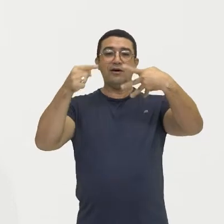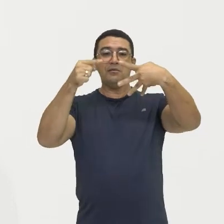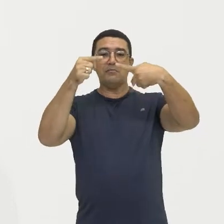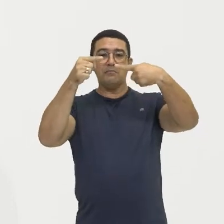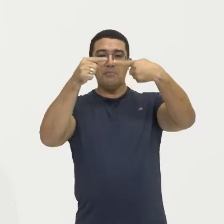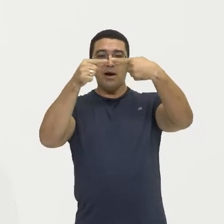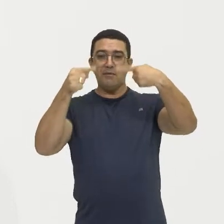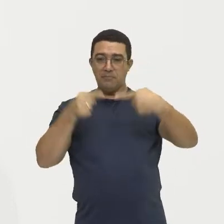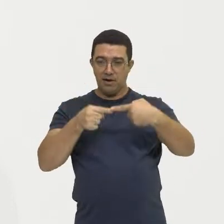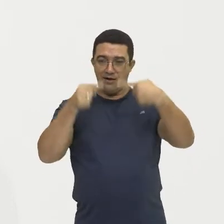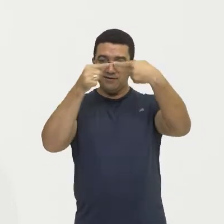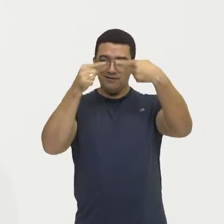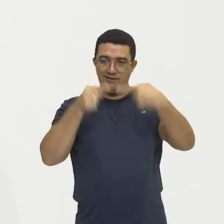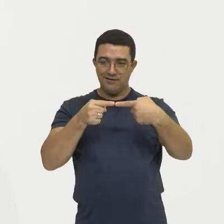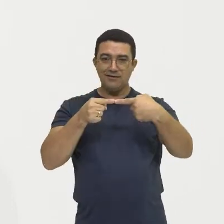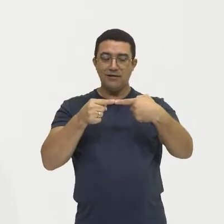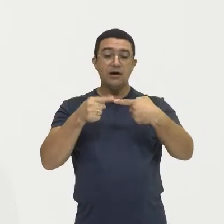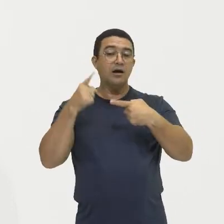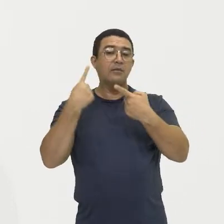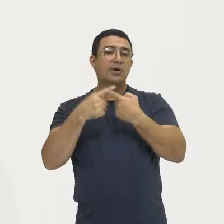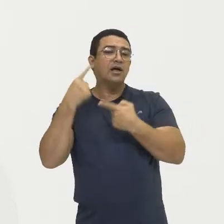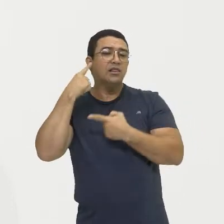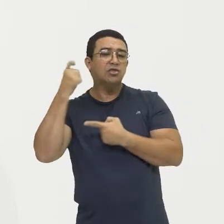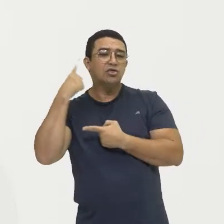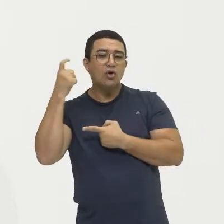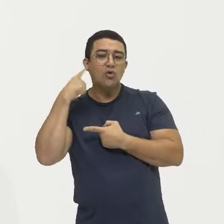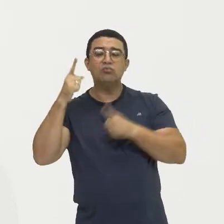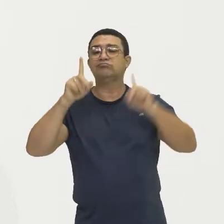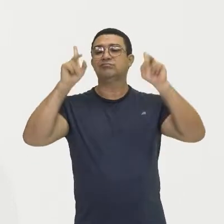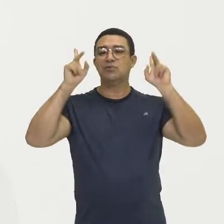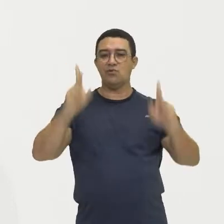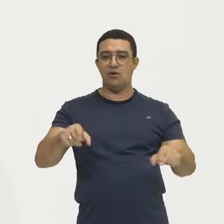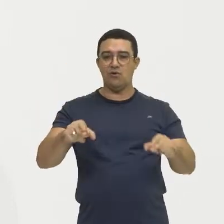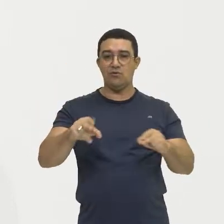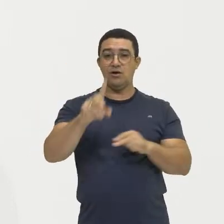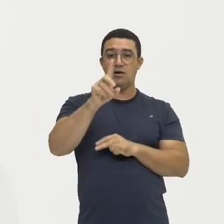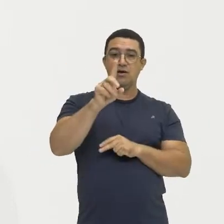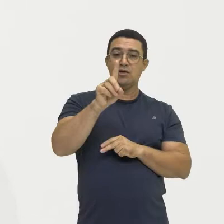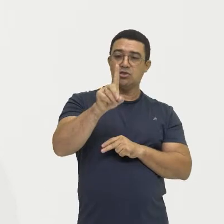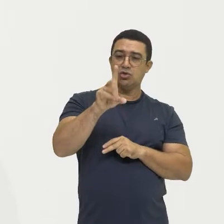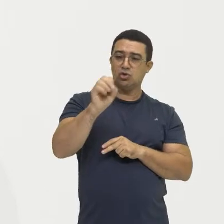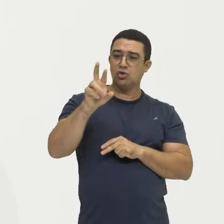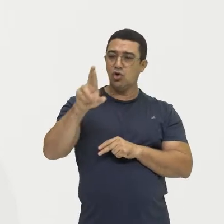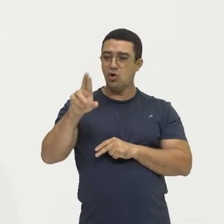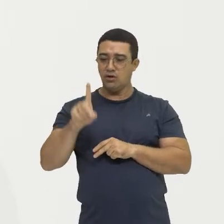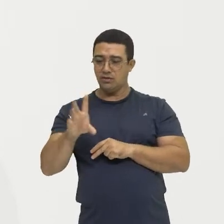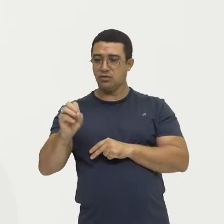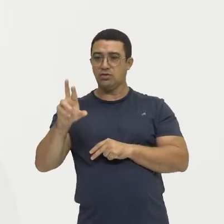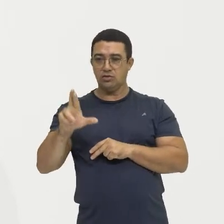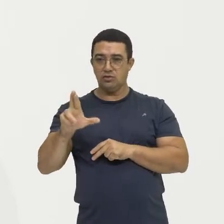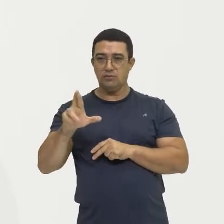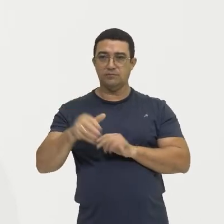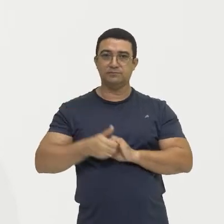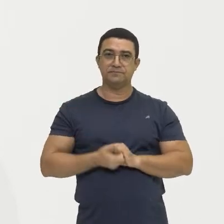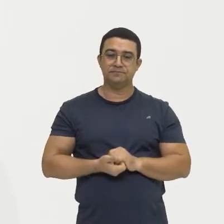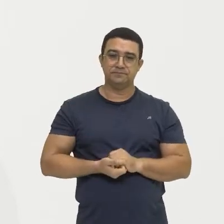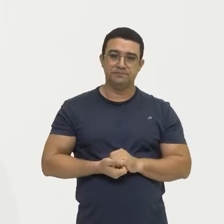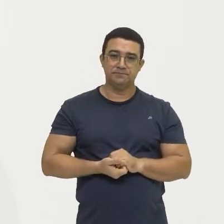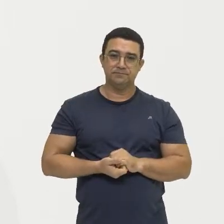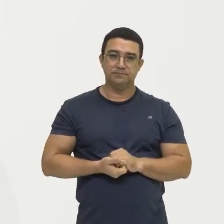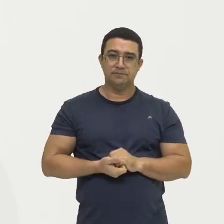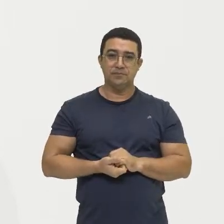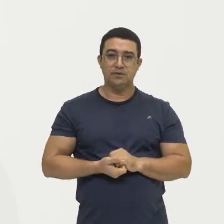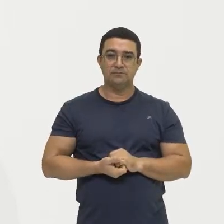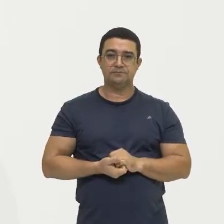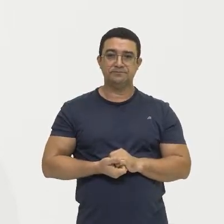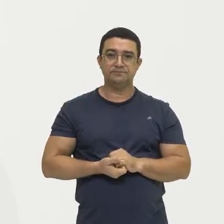igual, não é isso? Dor, dor, ok? Só que aqui, ó, a gente vai perceber que as